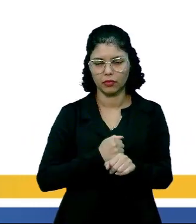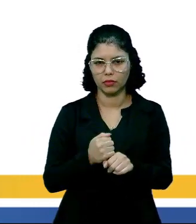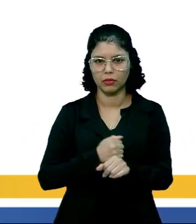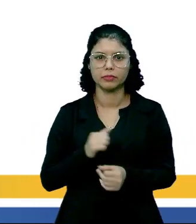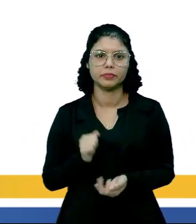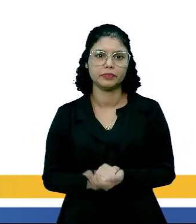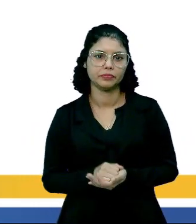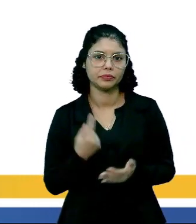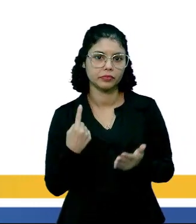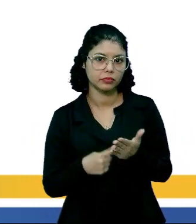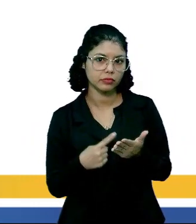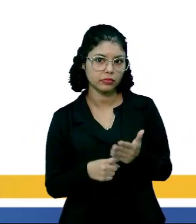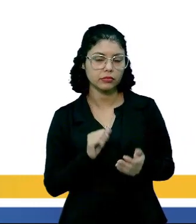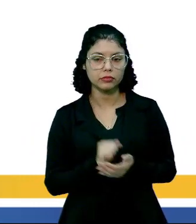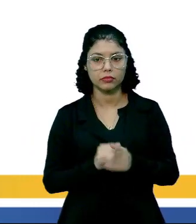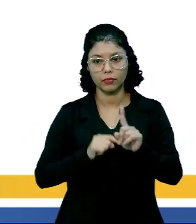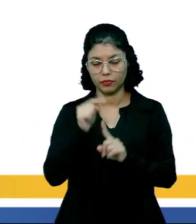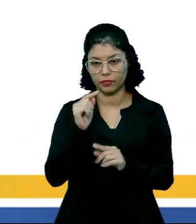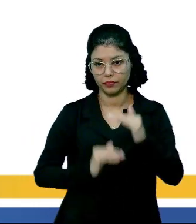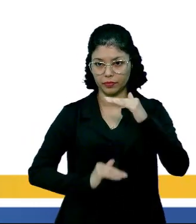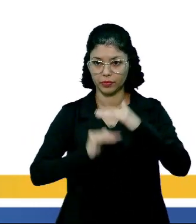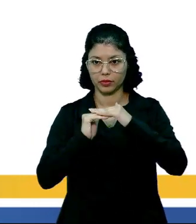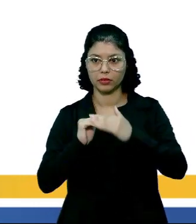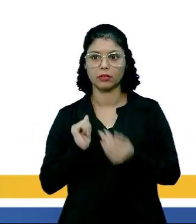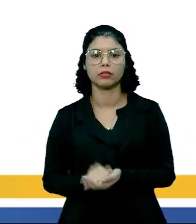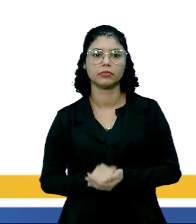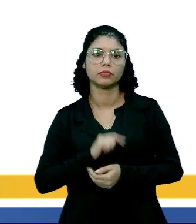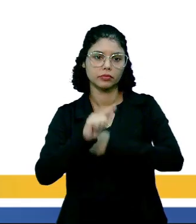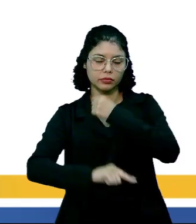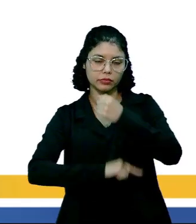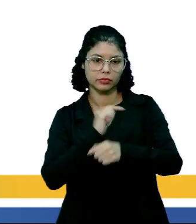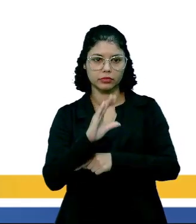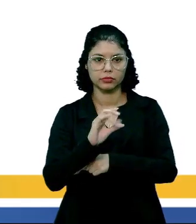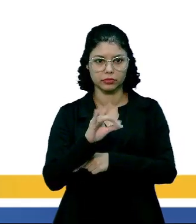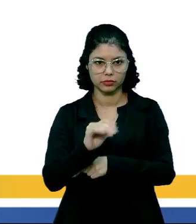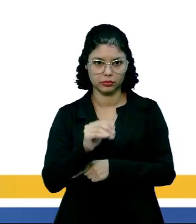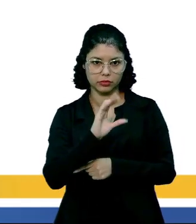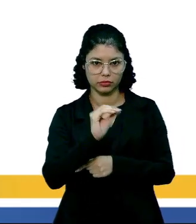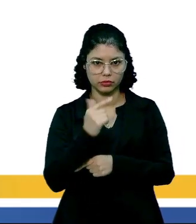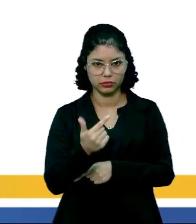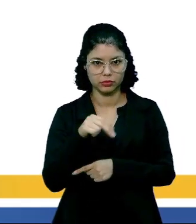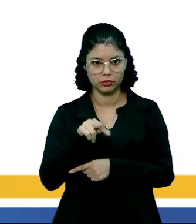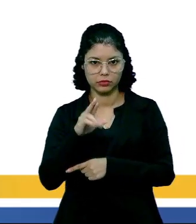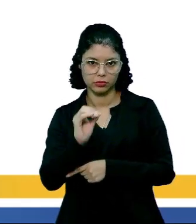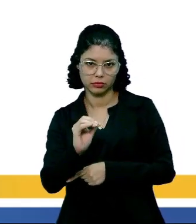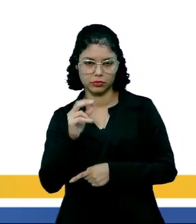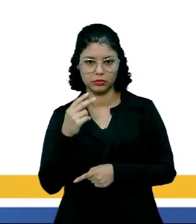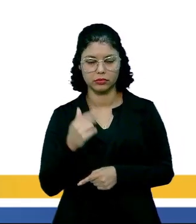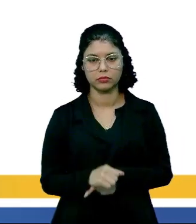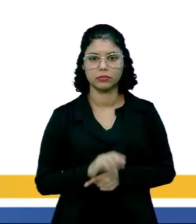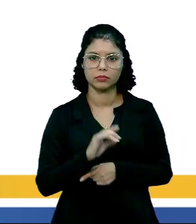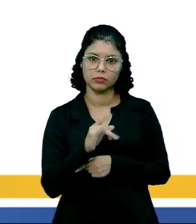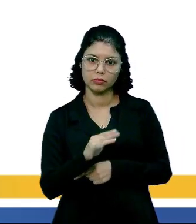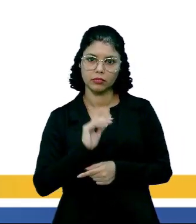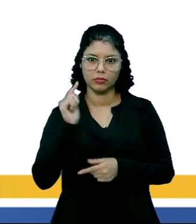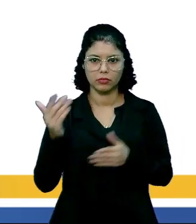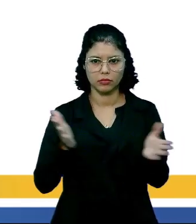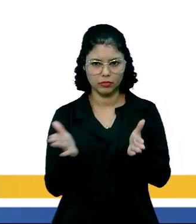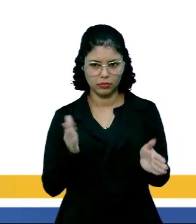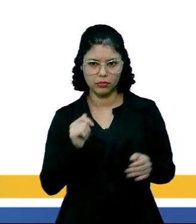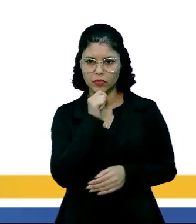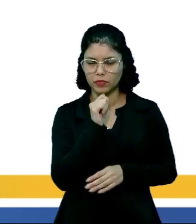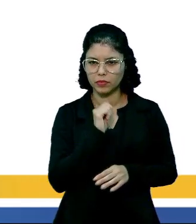anos sobre determinadas condições de temperatura e pressão é composto por átomos de carbono oxigênio e nitrogênio enxofre